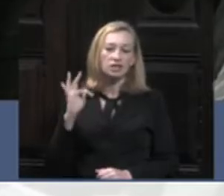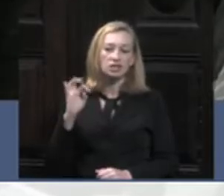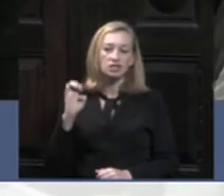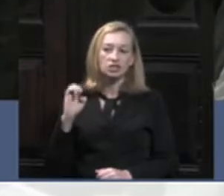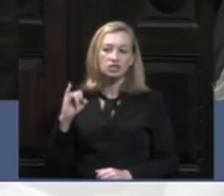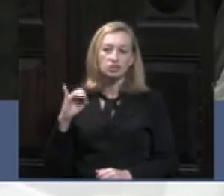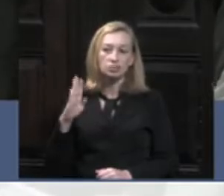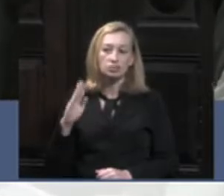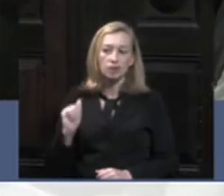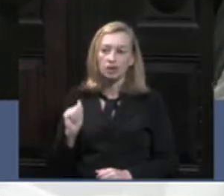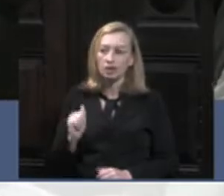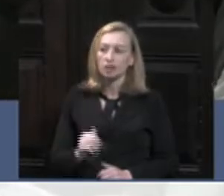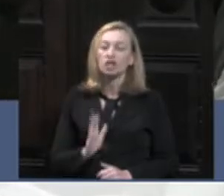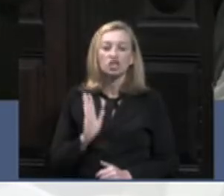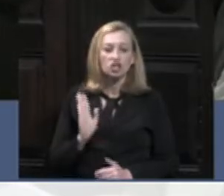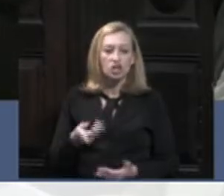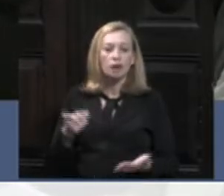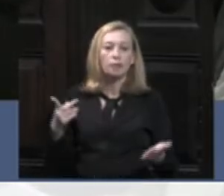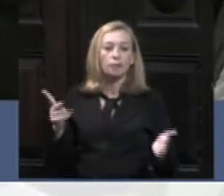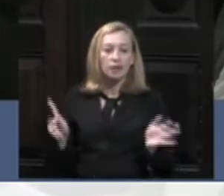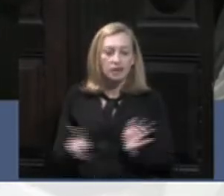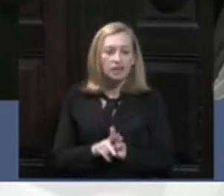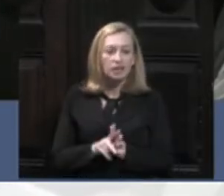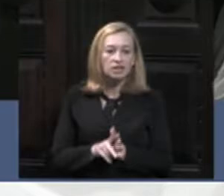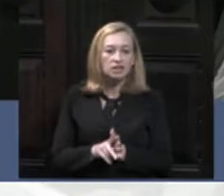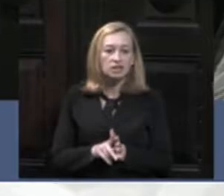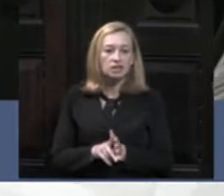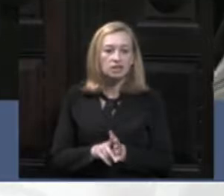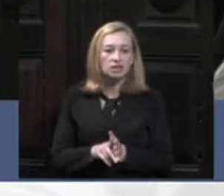já pertence a Cachoeiras de Macacu.